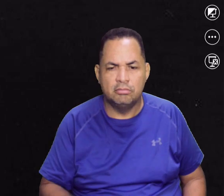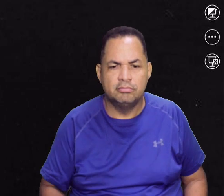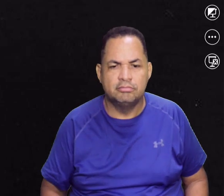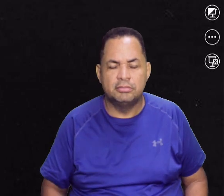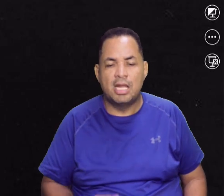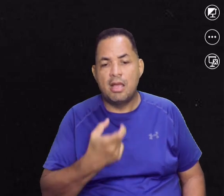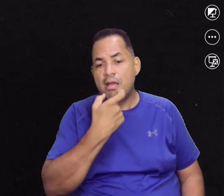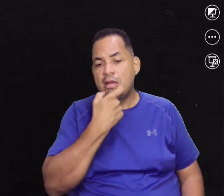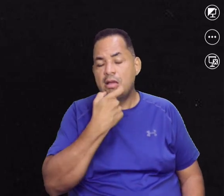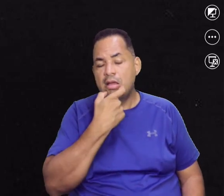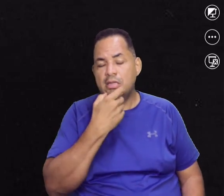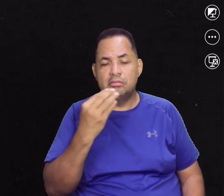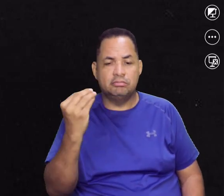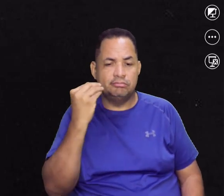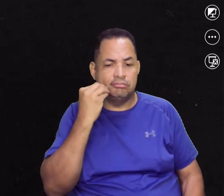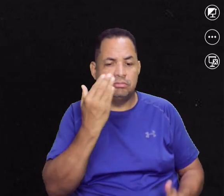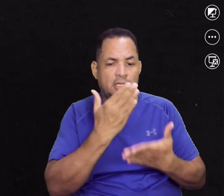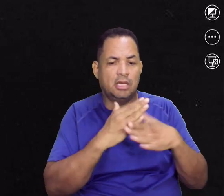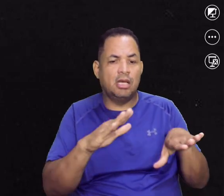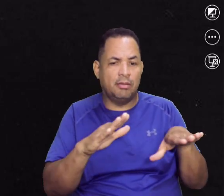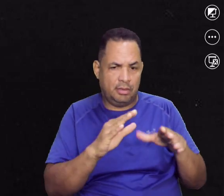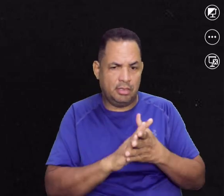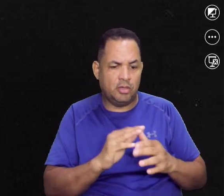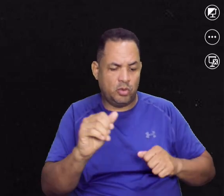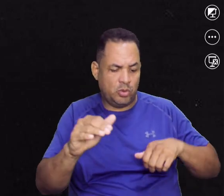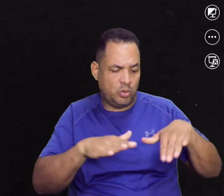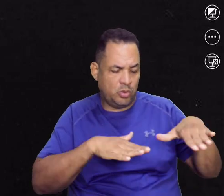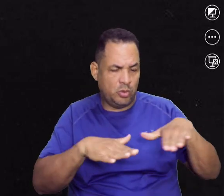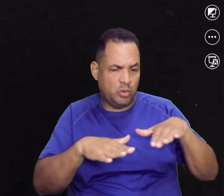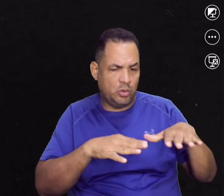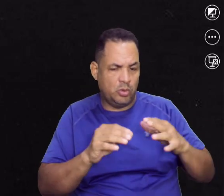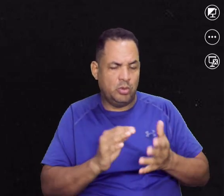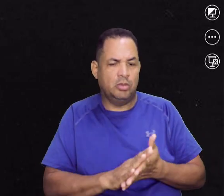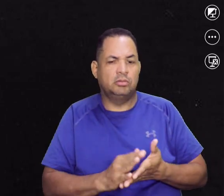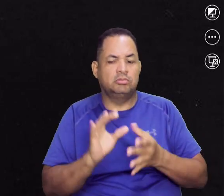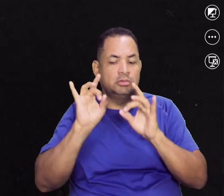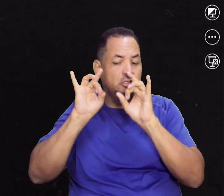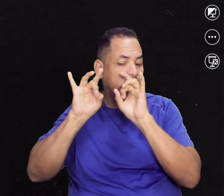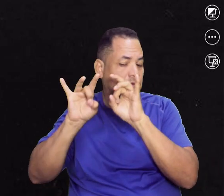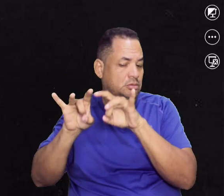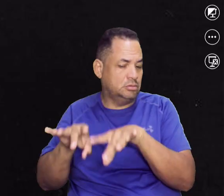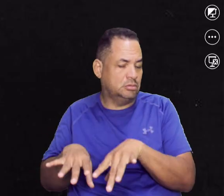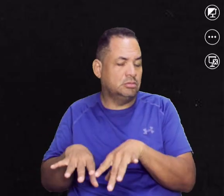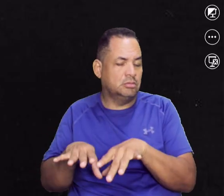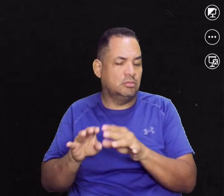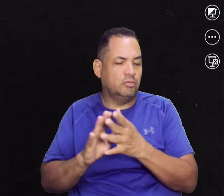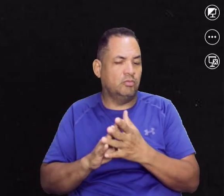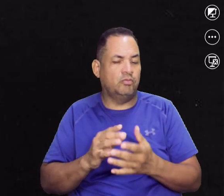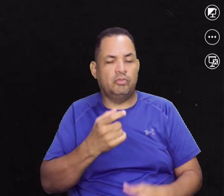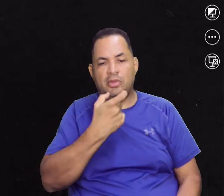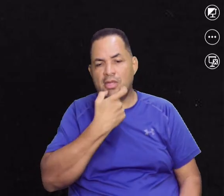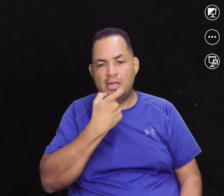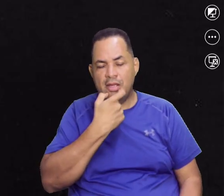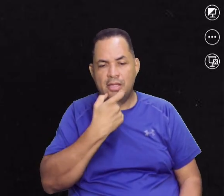pela Inglaterra para tentar acabar com esse boicote às indústrias de tecidos